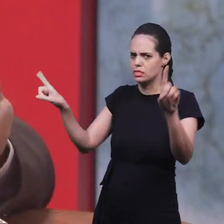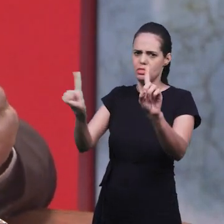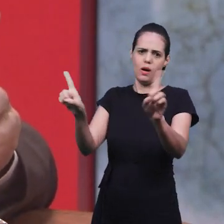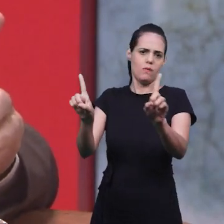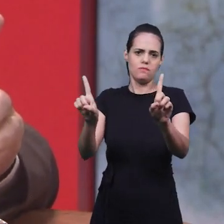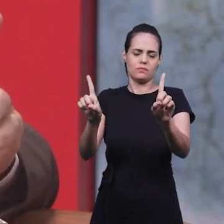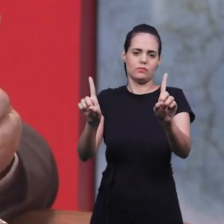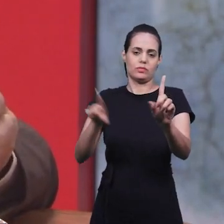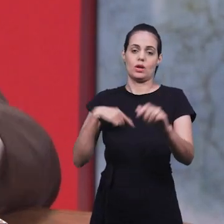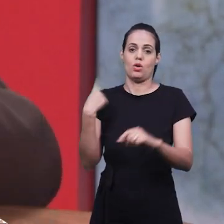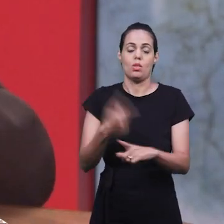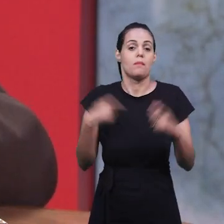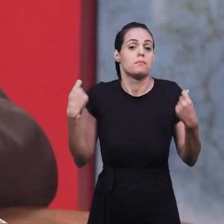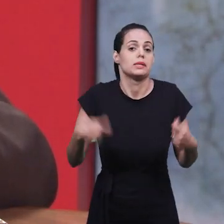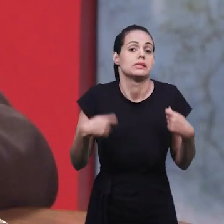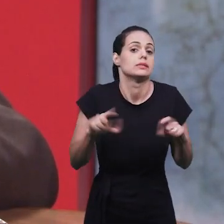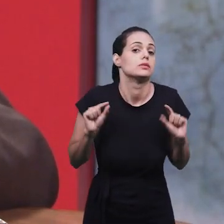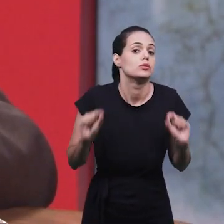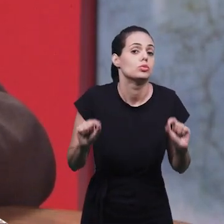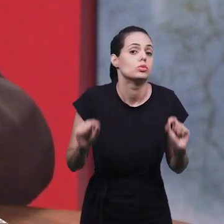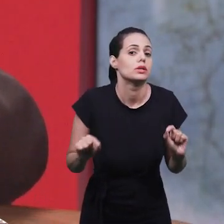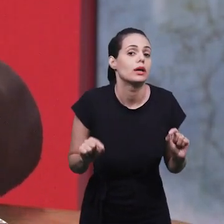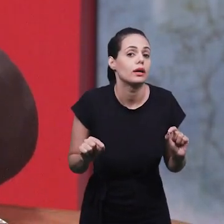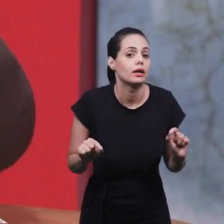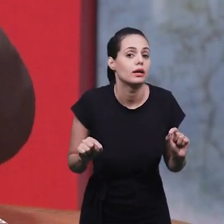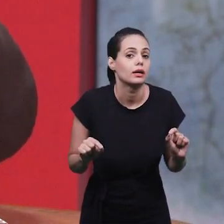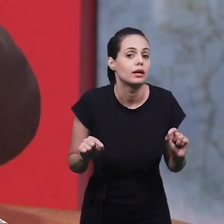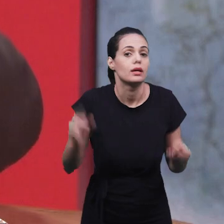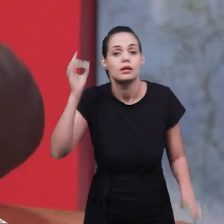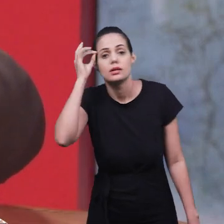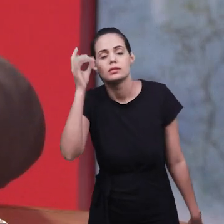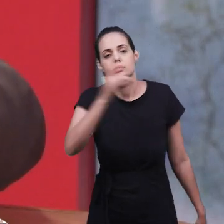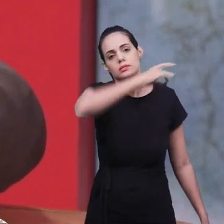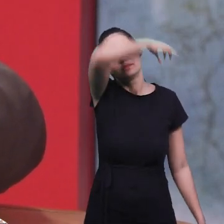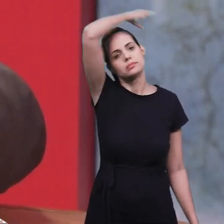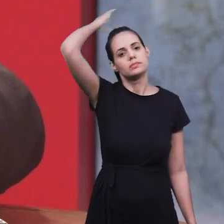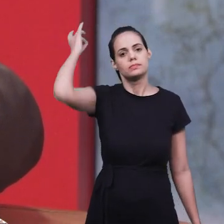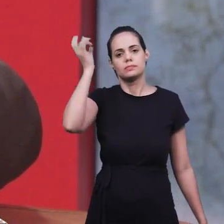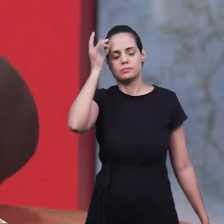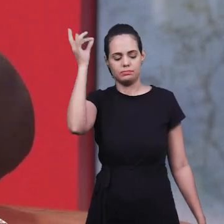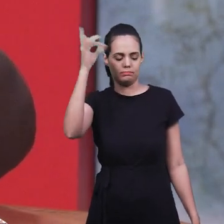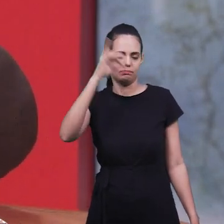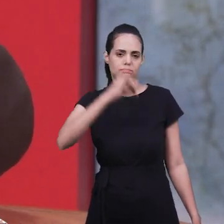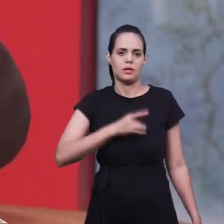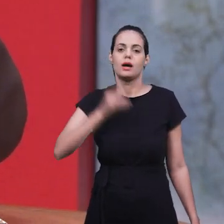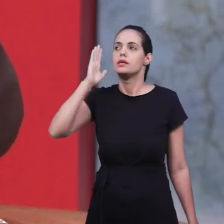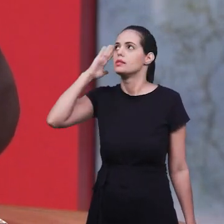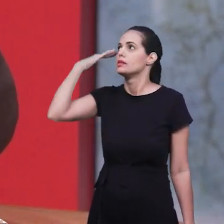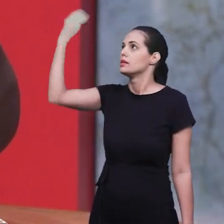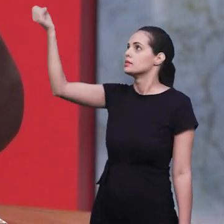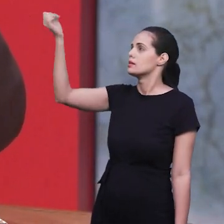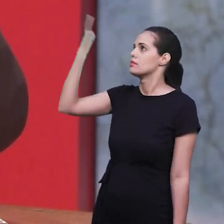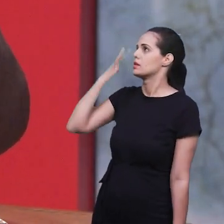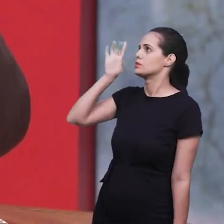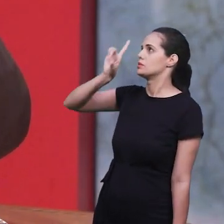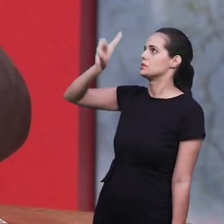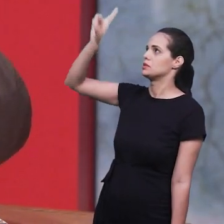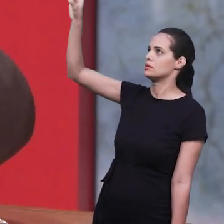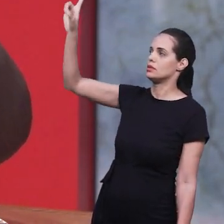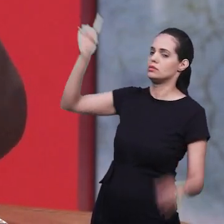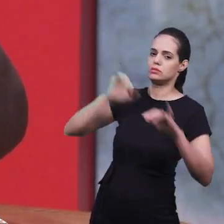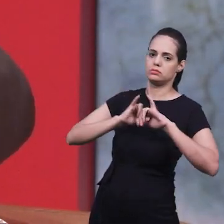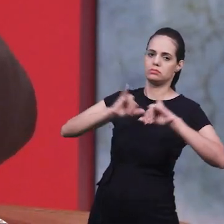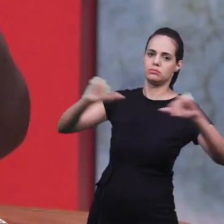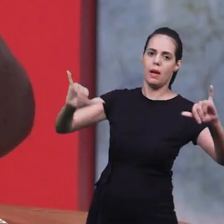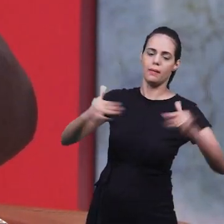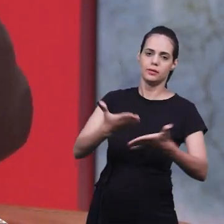graça do Senhor Jesus. O que precisamos é de ser batizado com o Espírito Santo e alcançar as revelações